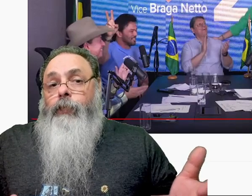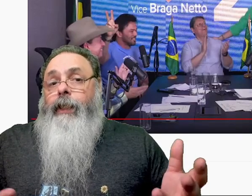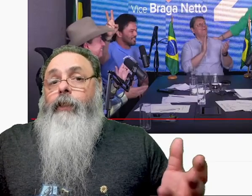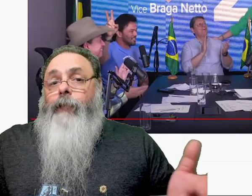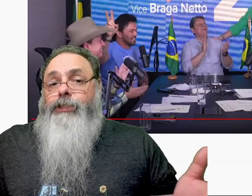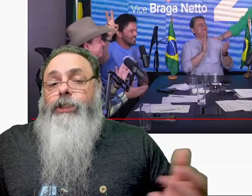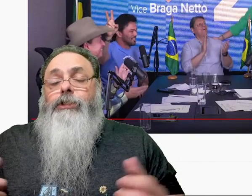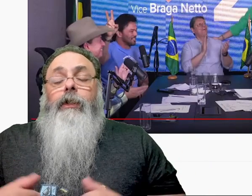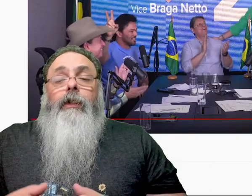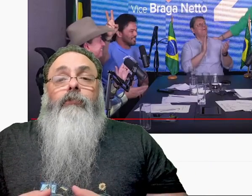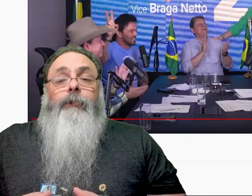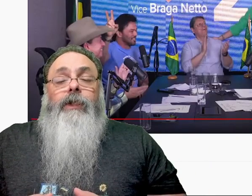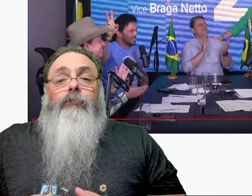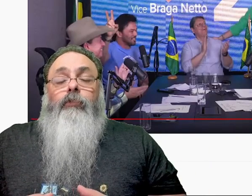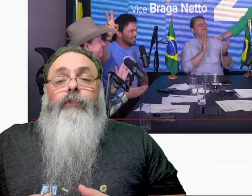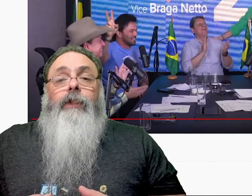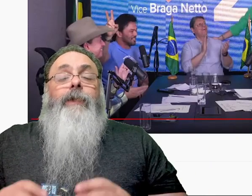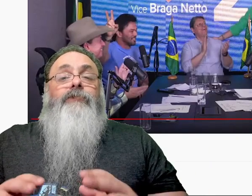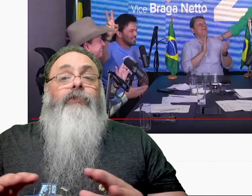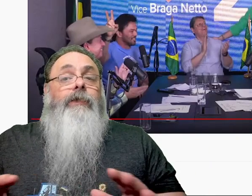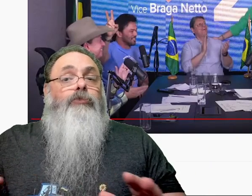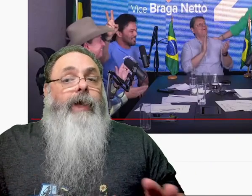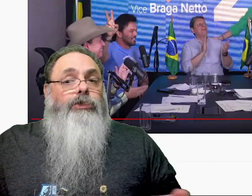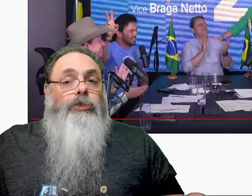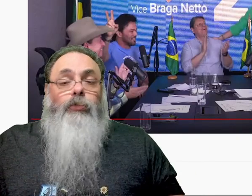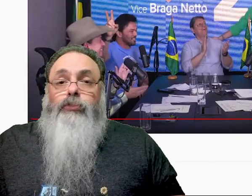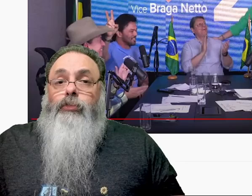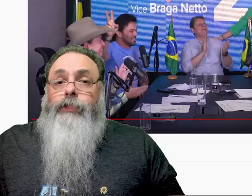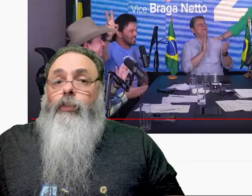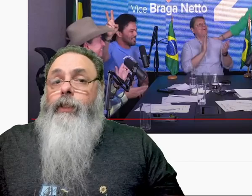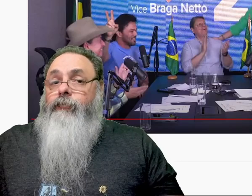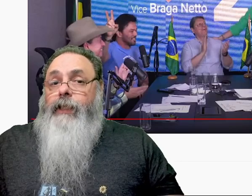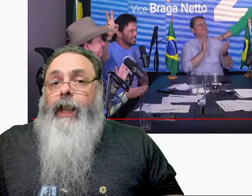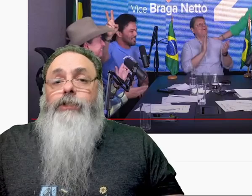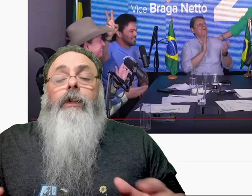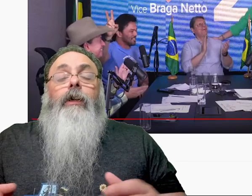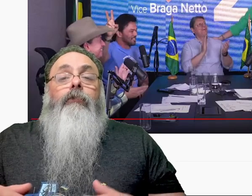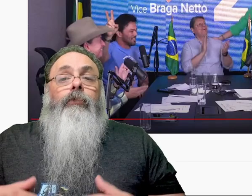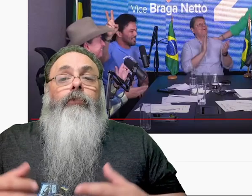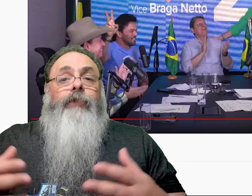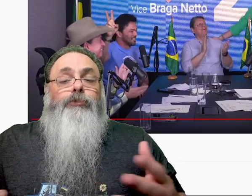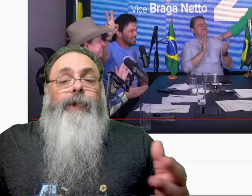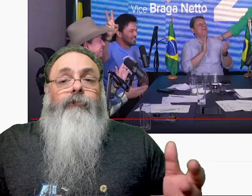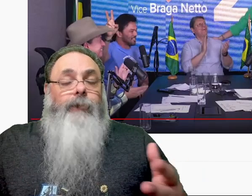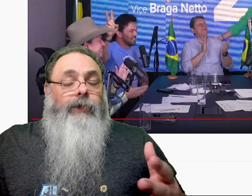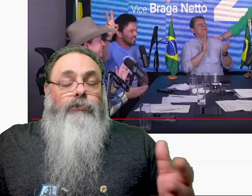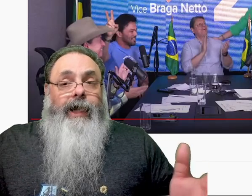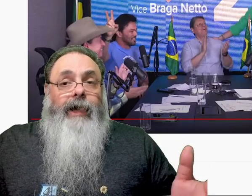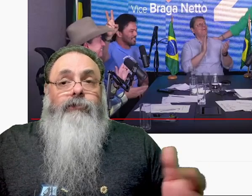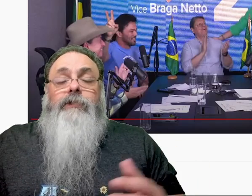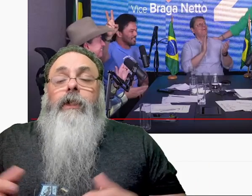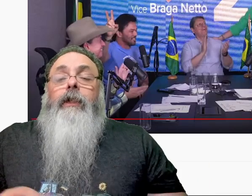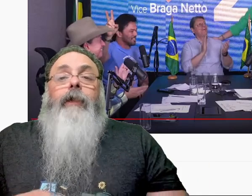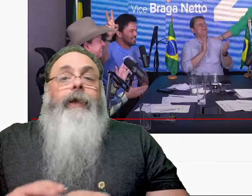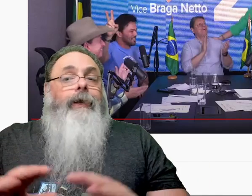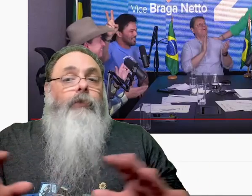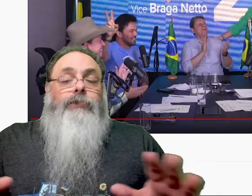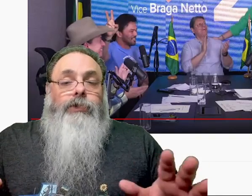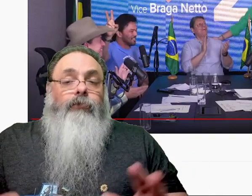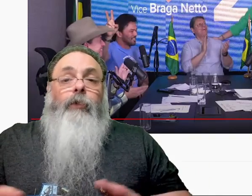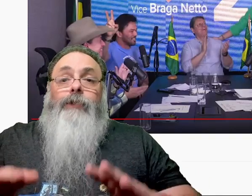homem e uma mulher uma gente feminina ficou ferida mas felizmente nenhum dos dois com gravidade foram ferimentos leves